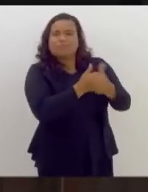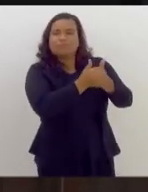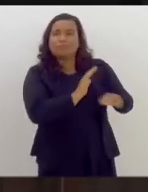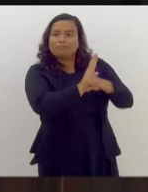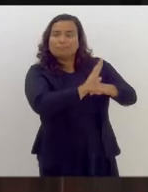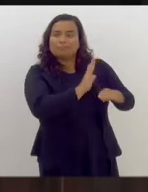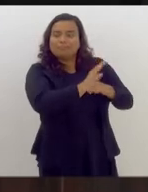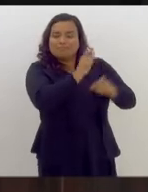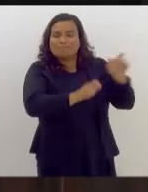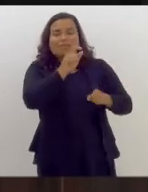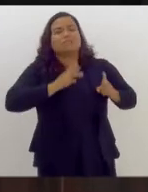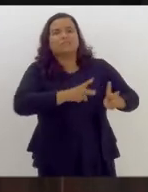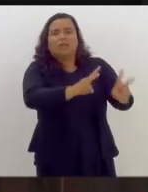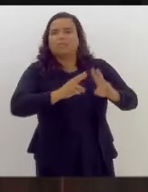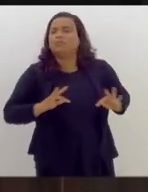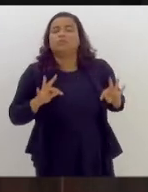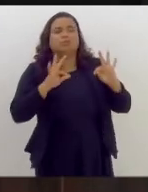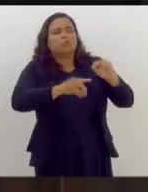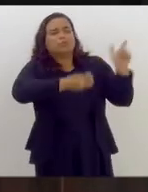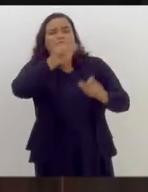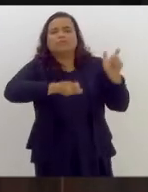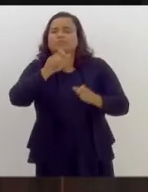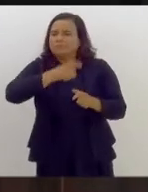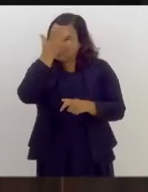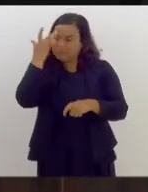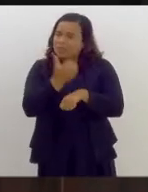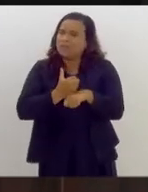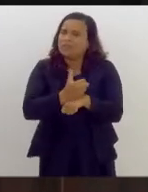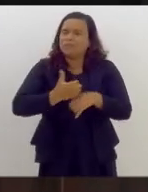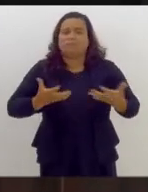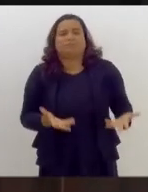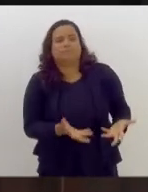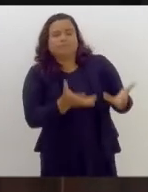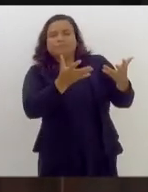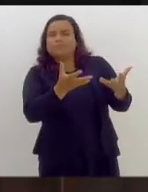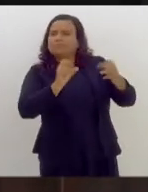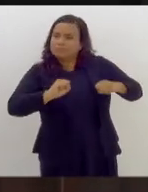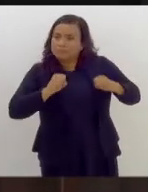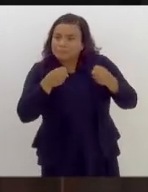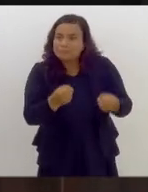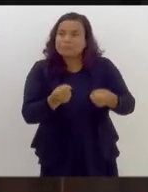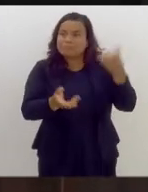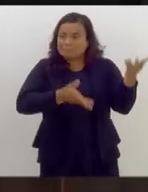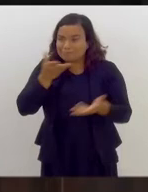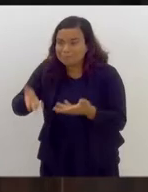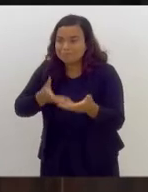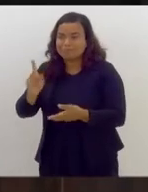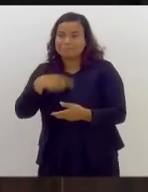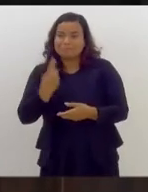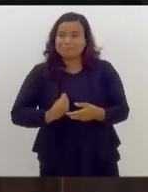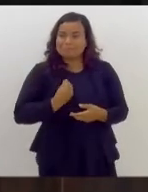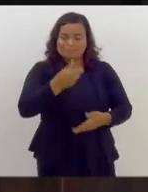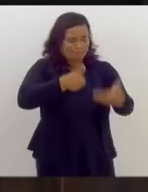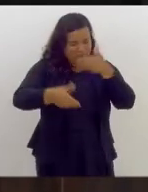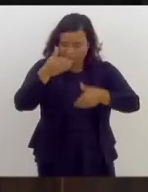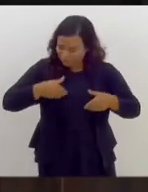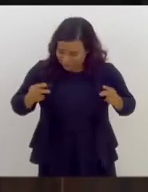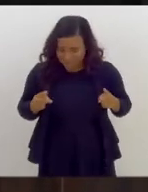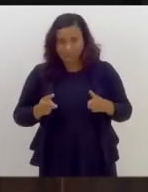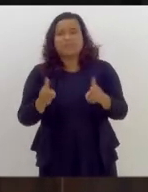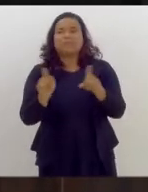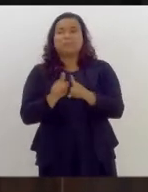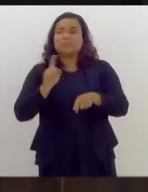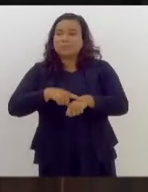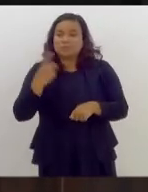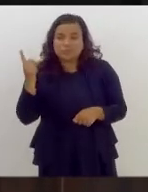Corpo de Bombeiro, a todos esses valorosos profissionais que tomam conta aí de nossas vidas, que estão sempre em